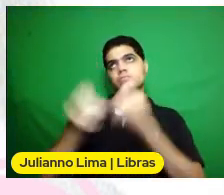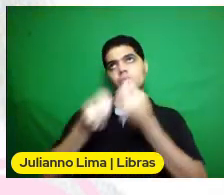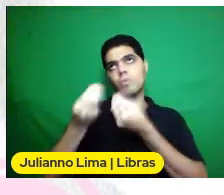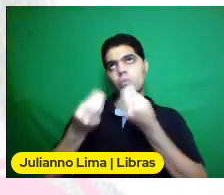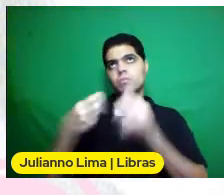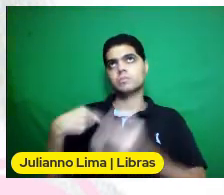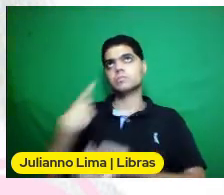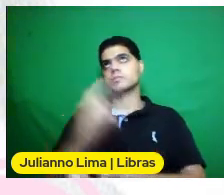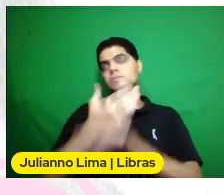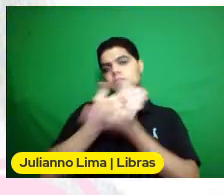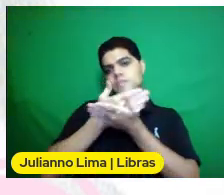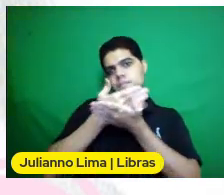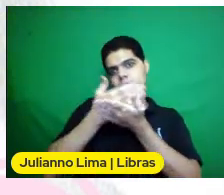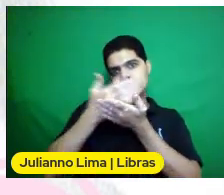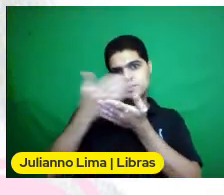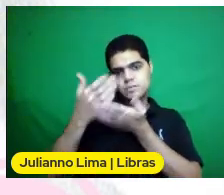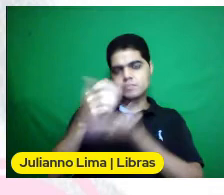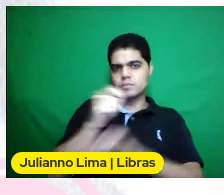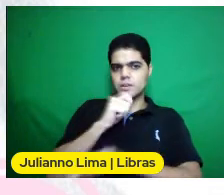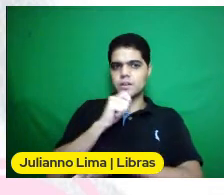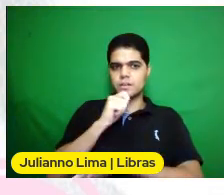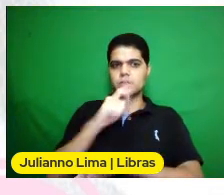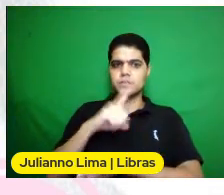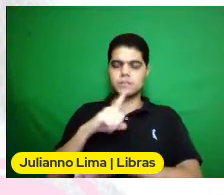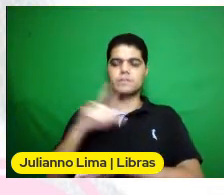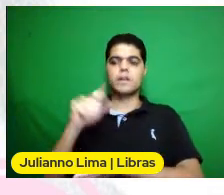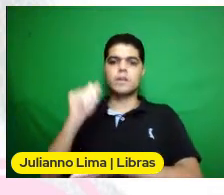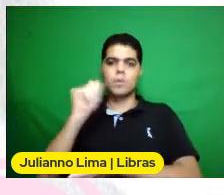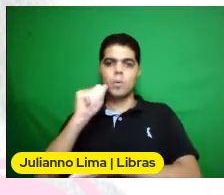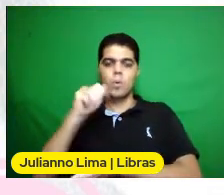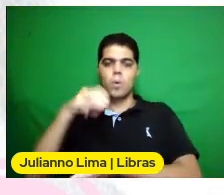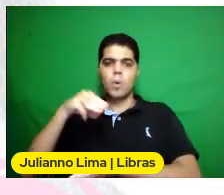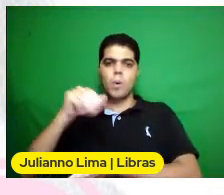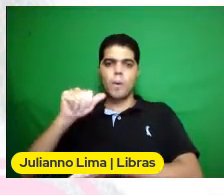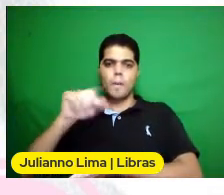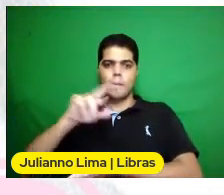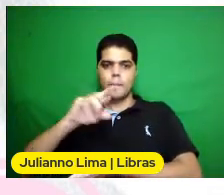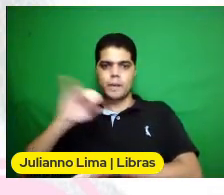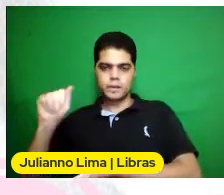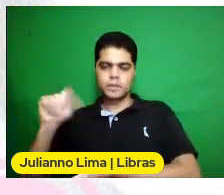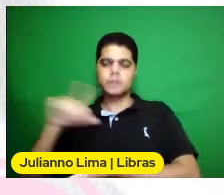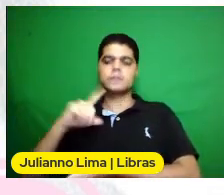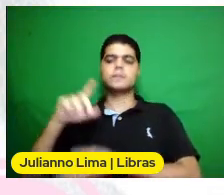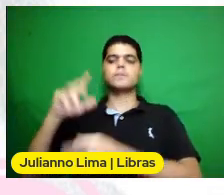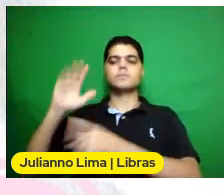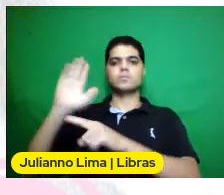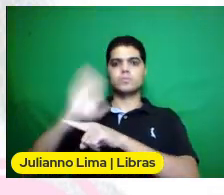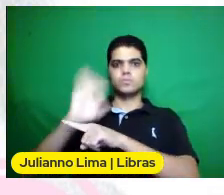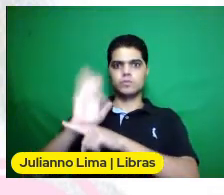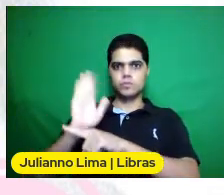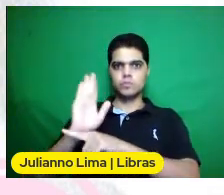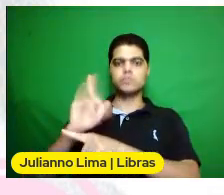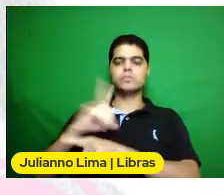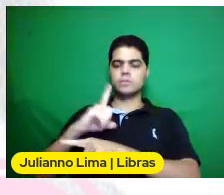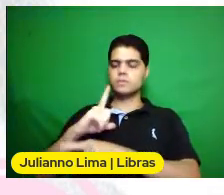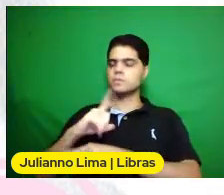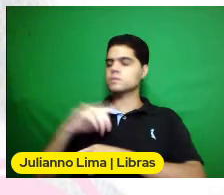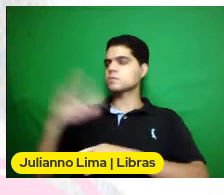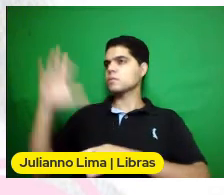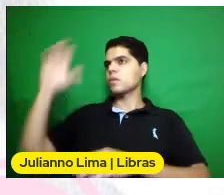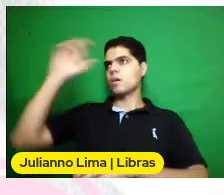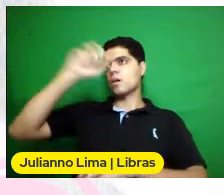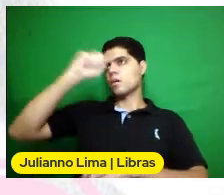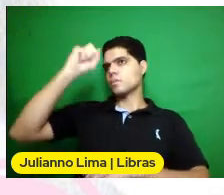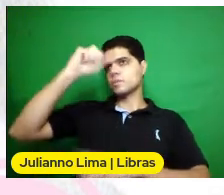né? A gente, no próprio Maria Quitéria, foi uma curva de aprendizado bem grande, já que assim, foi nosso primeiro curta